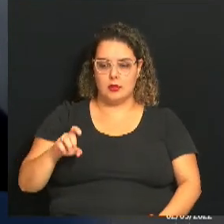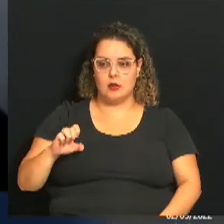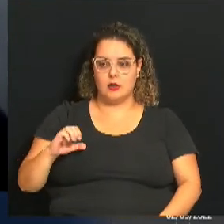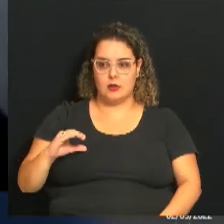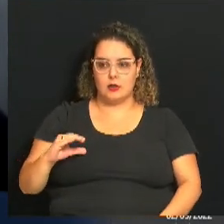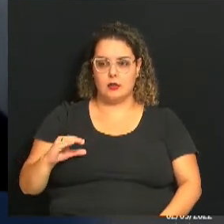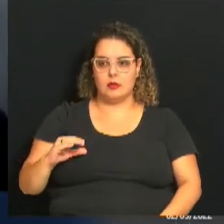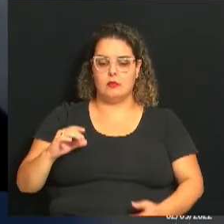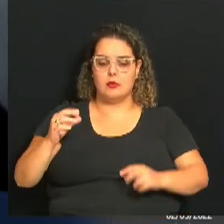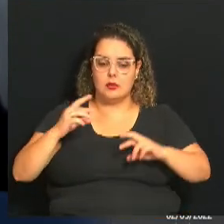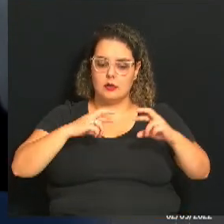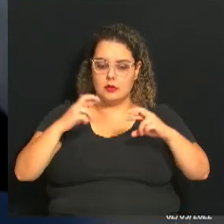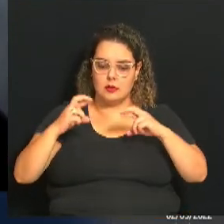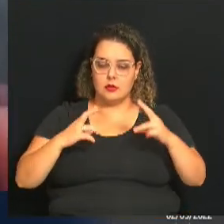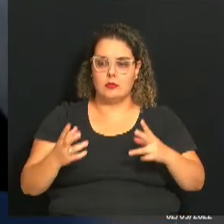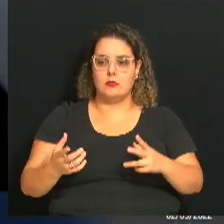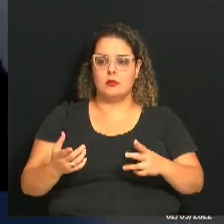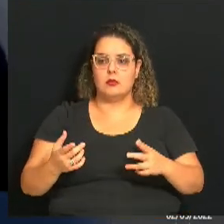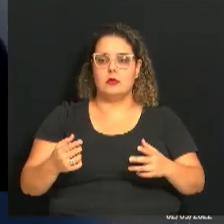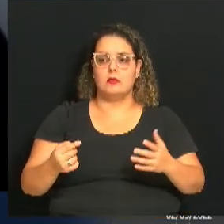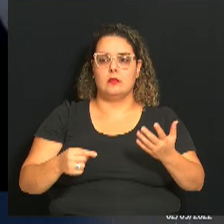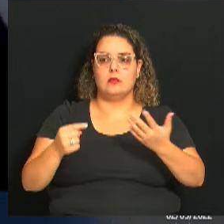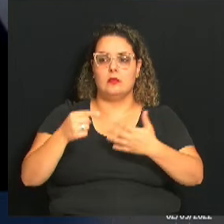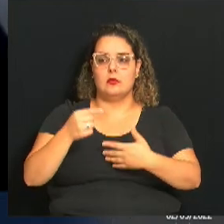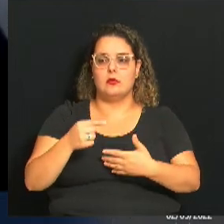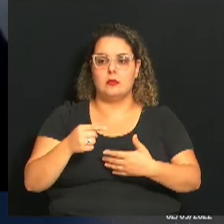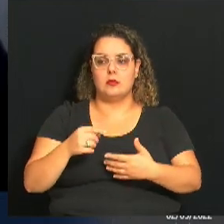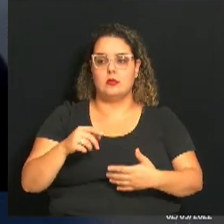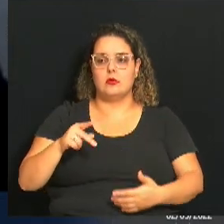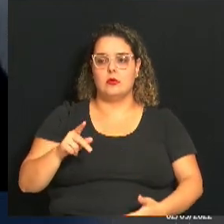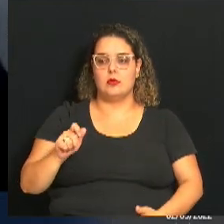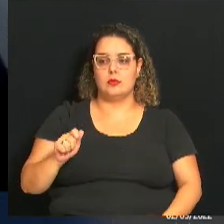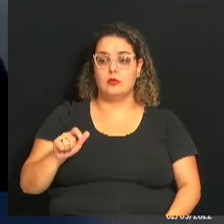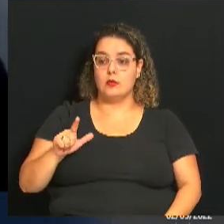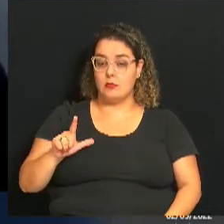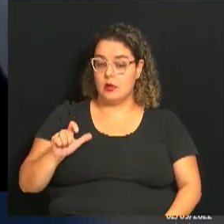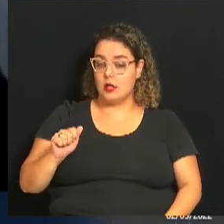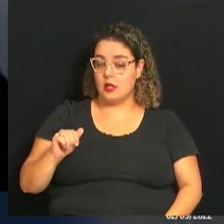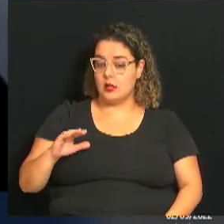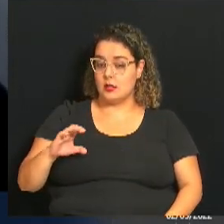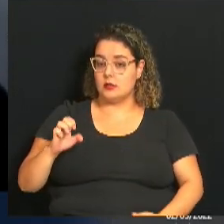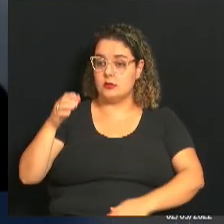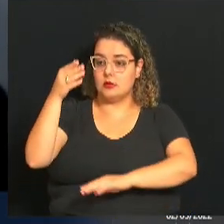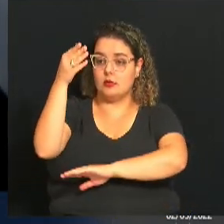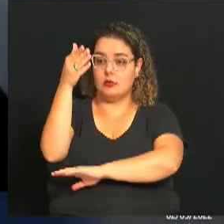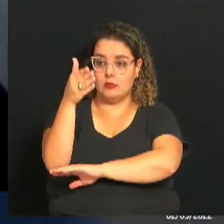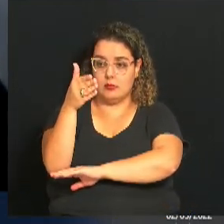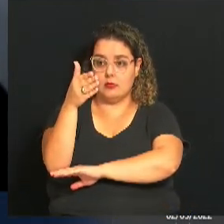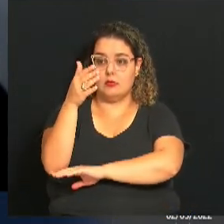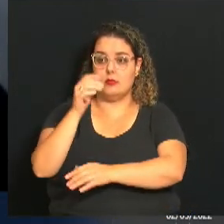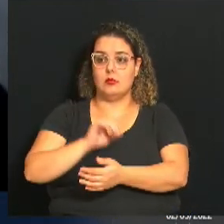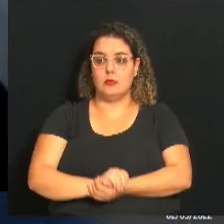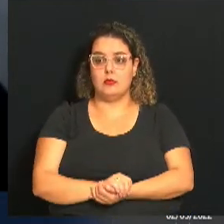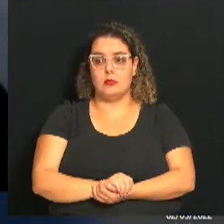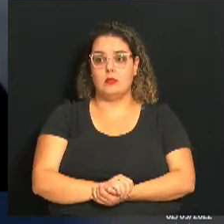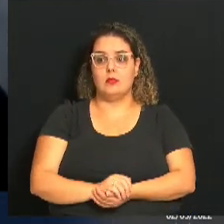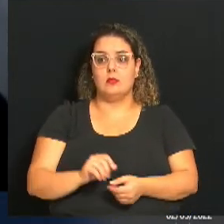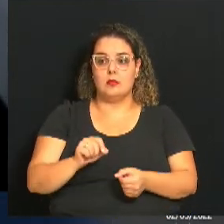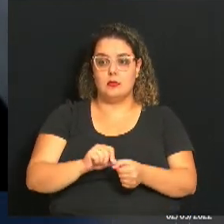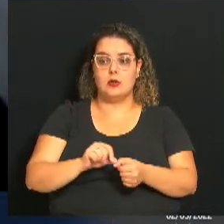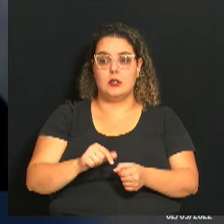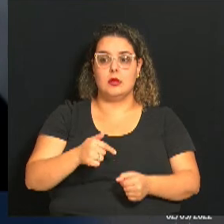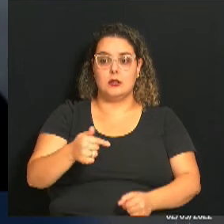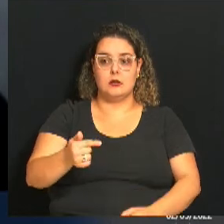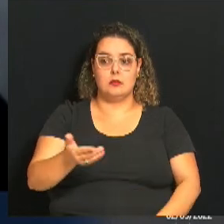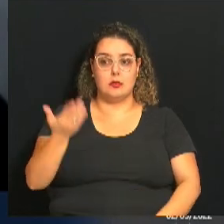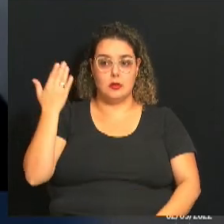vai retomar também. A questão do Palace, tá? É uma questão que a gente fez semana passada, uma